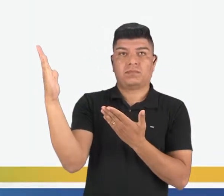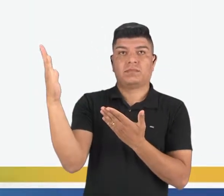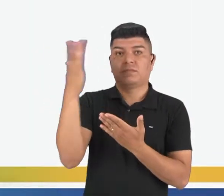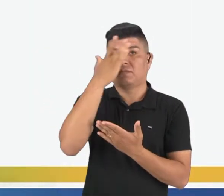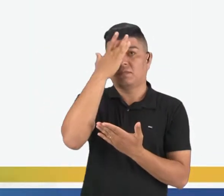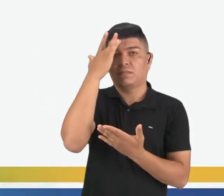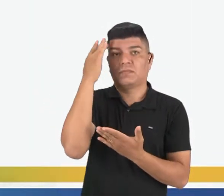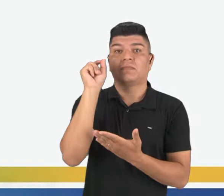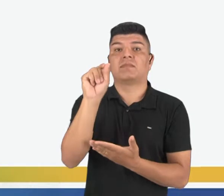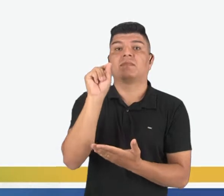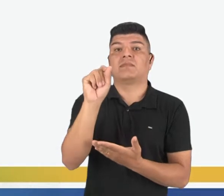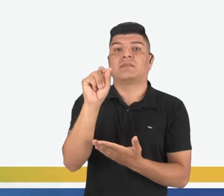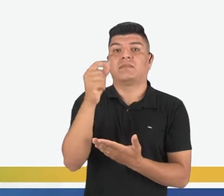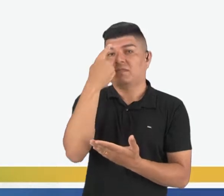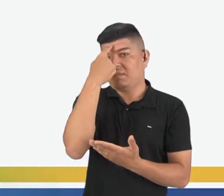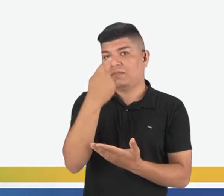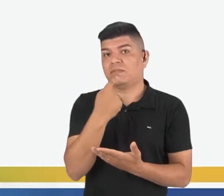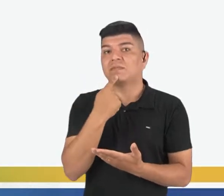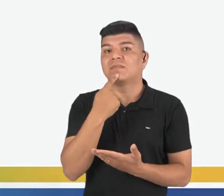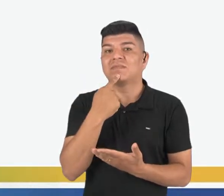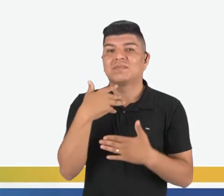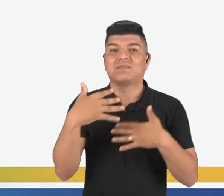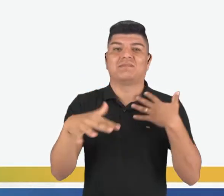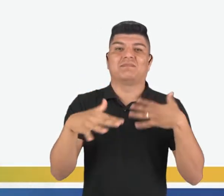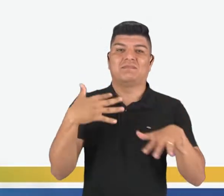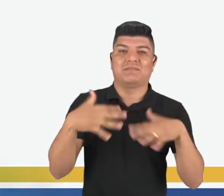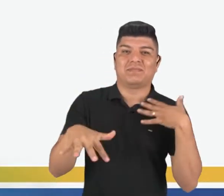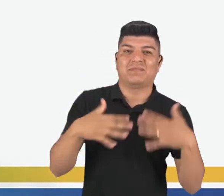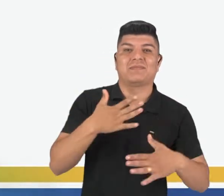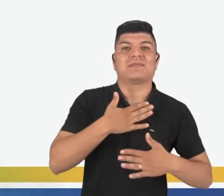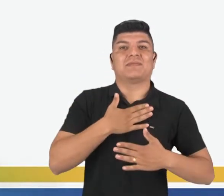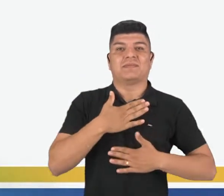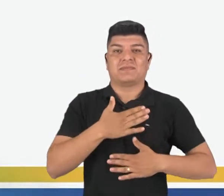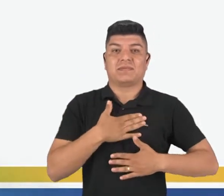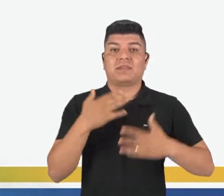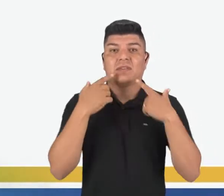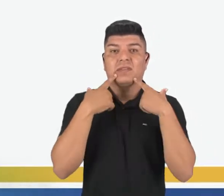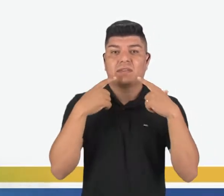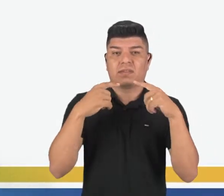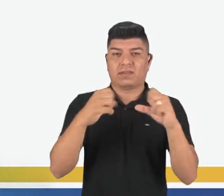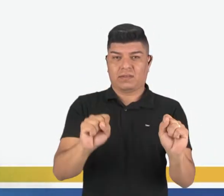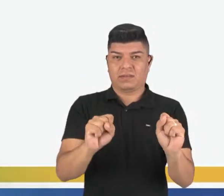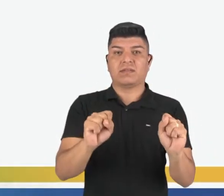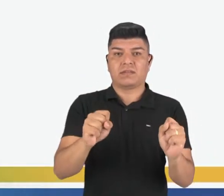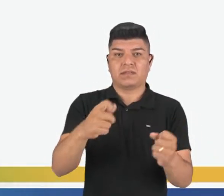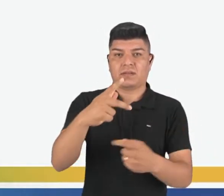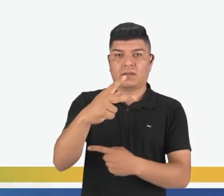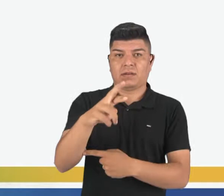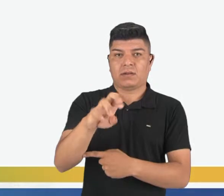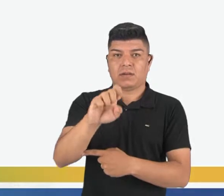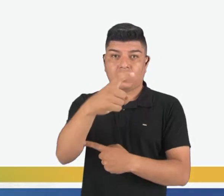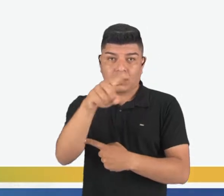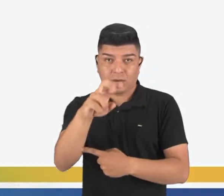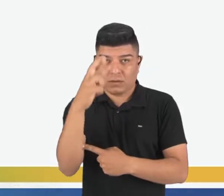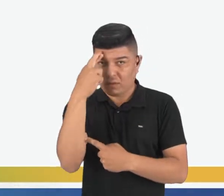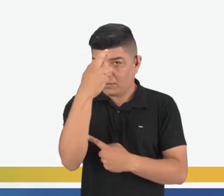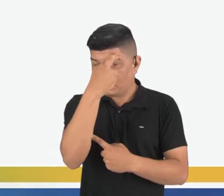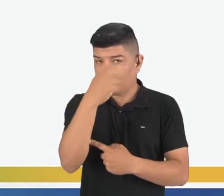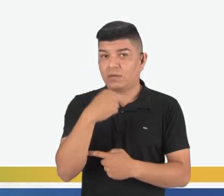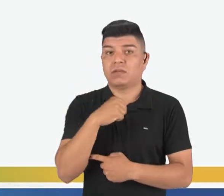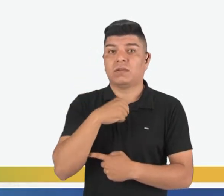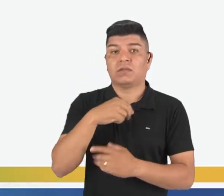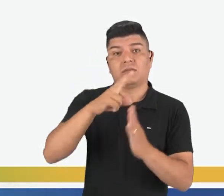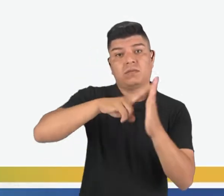fazendo movimento com o seu corpo. É claro que na linguagem da pré-história, né, essa cena rupestre, que